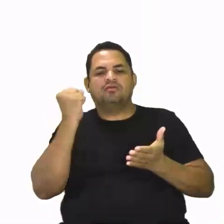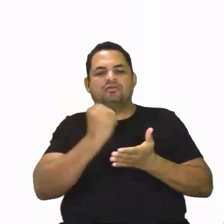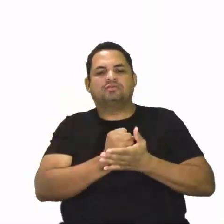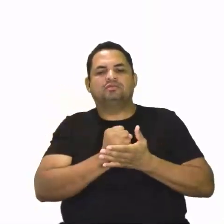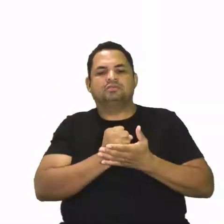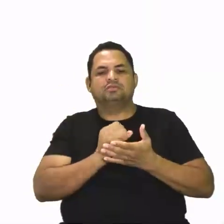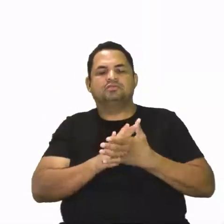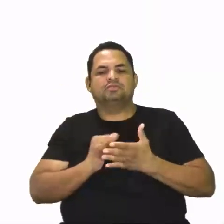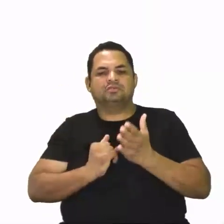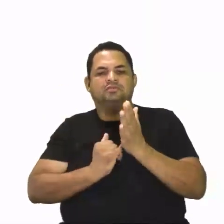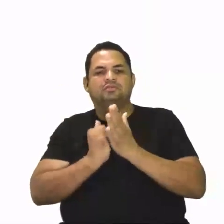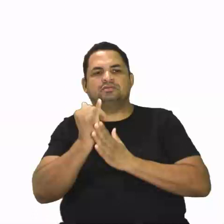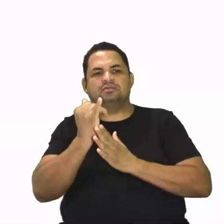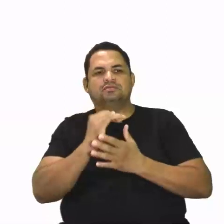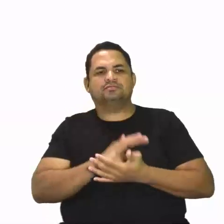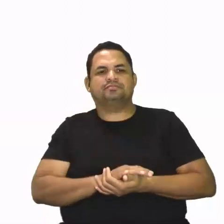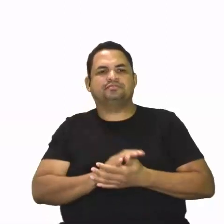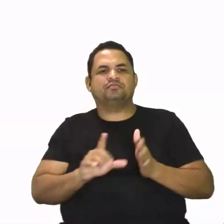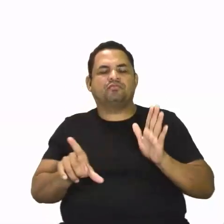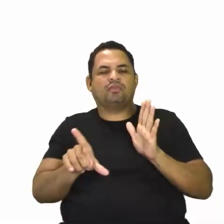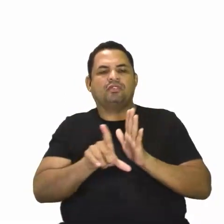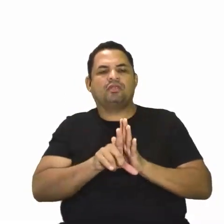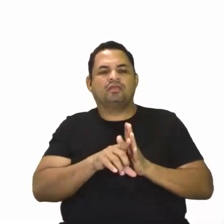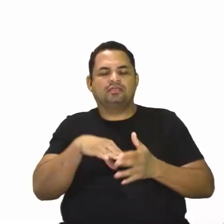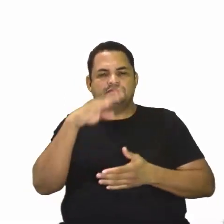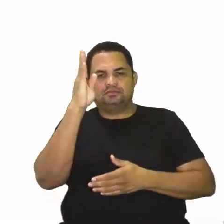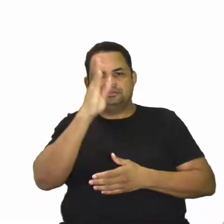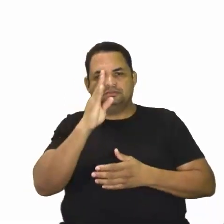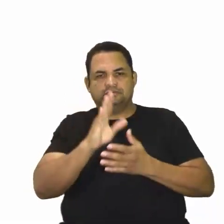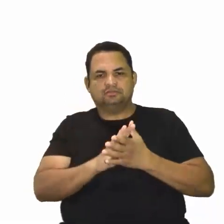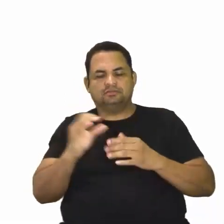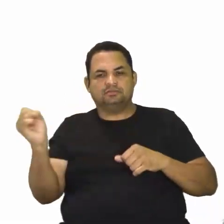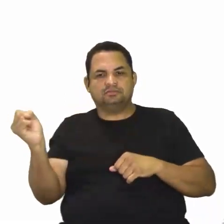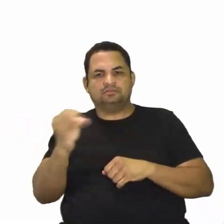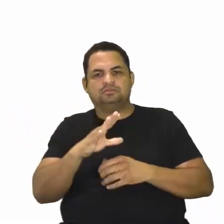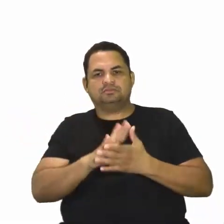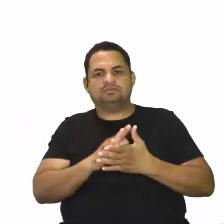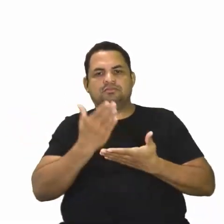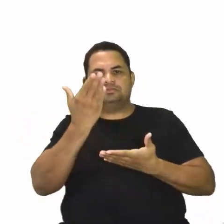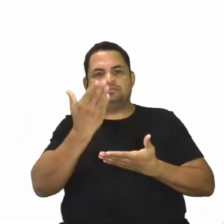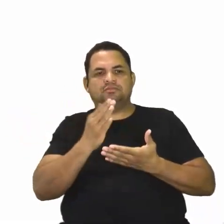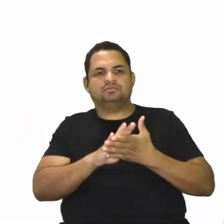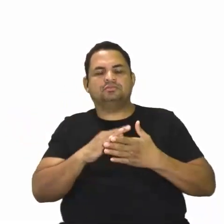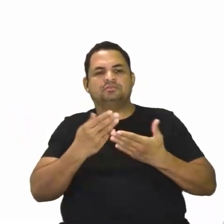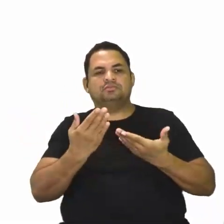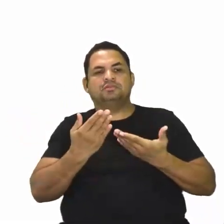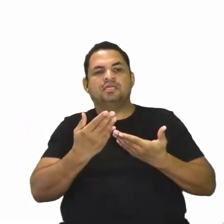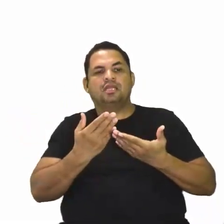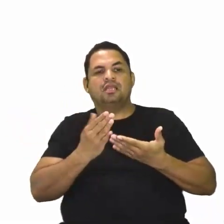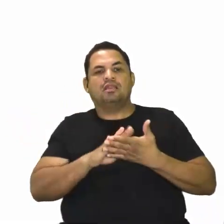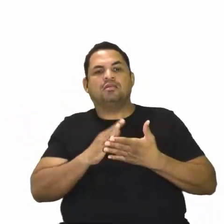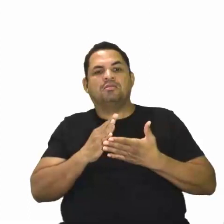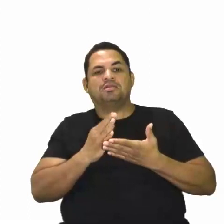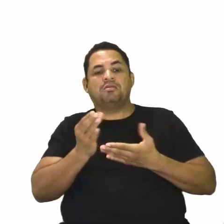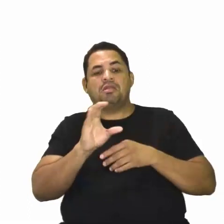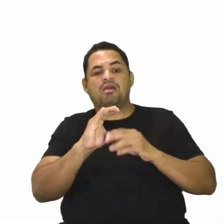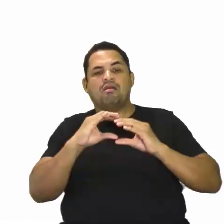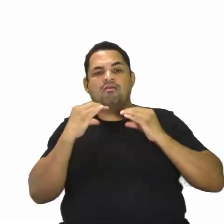inflação. A legislação brasileira contemporânea imitou aquela estabelecida na Convenção